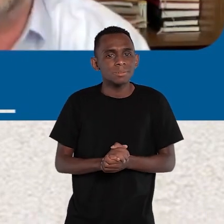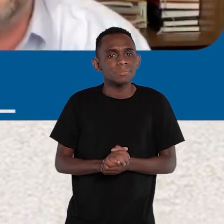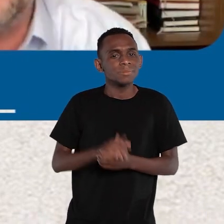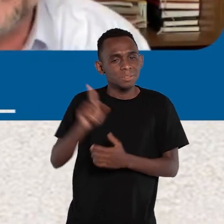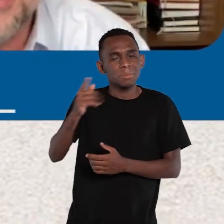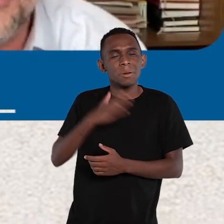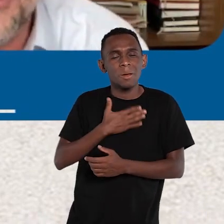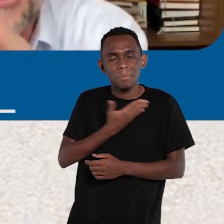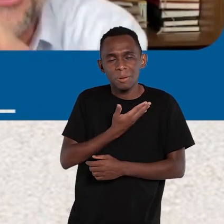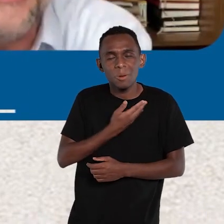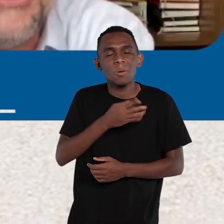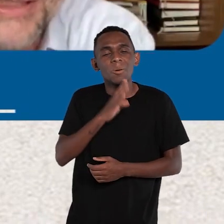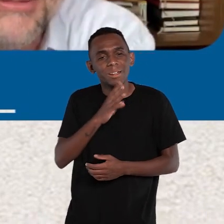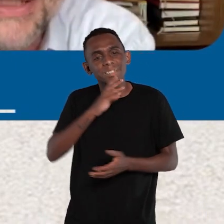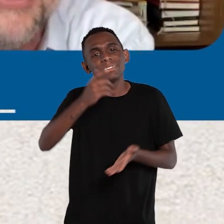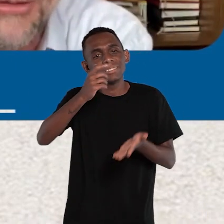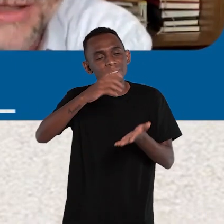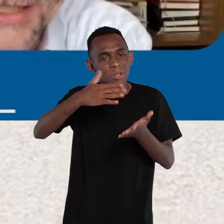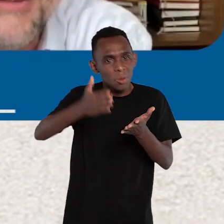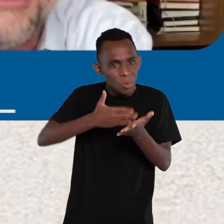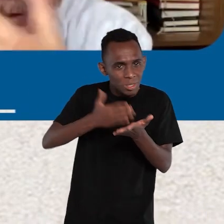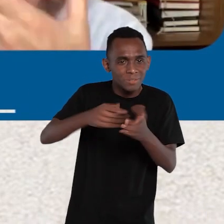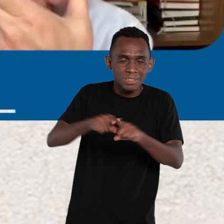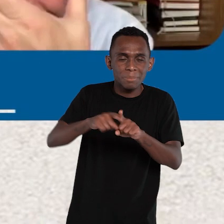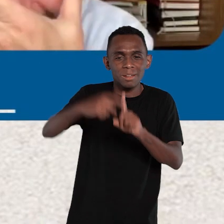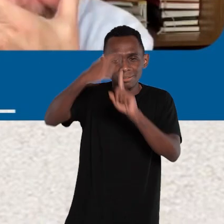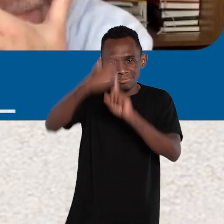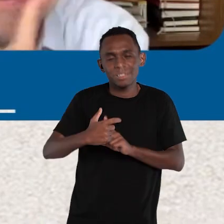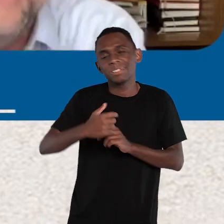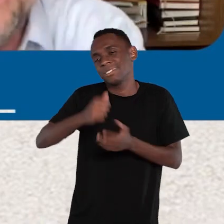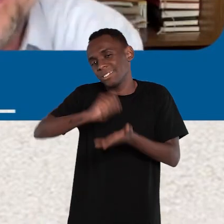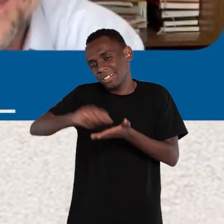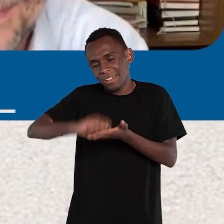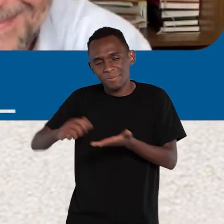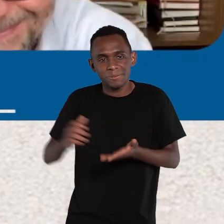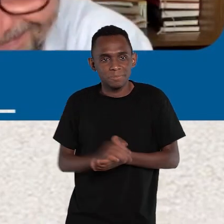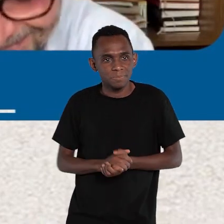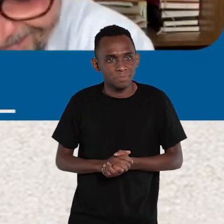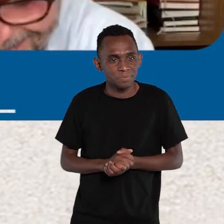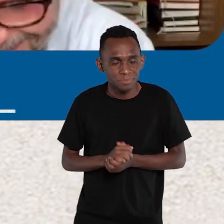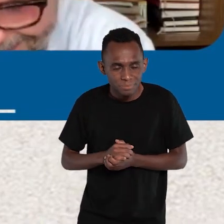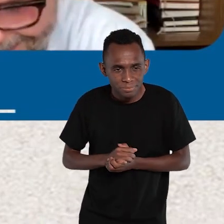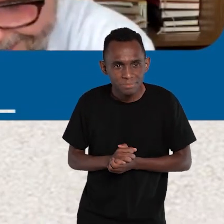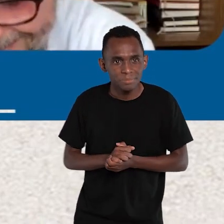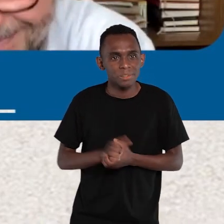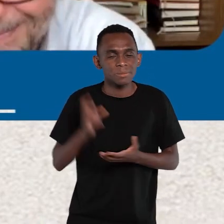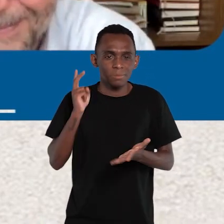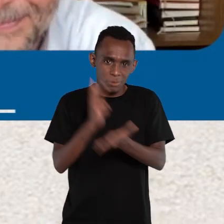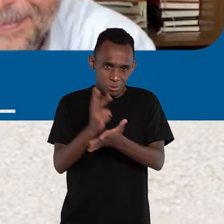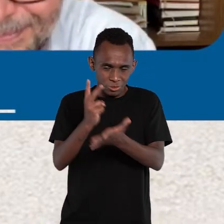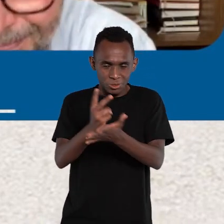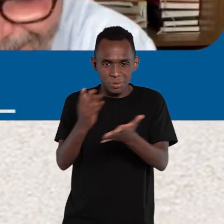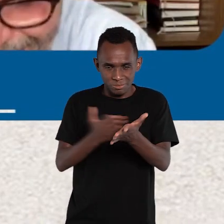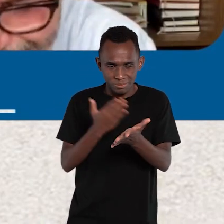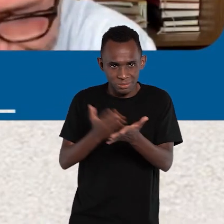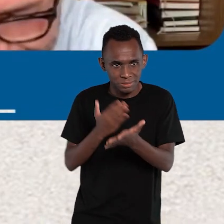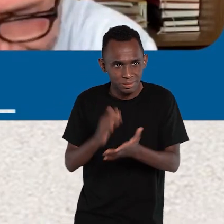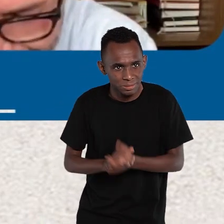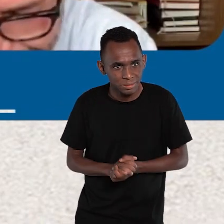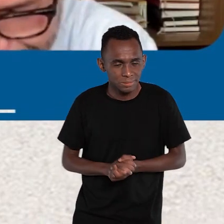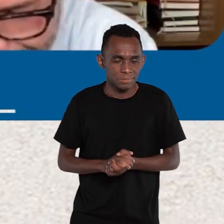O Tony conhece o livro, conhece o autor. Que maravilha. Ó, então vamos dar sequência aí ao